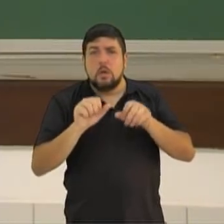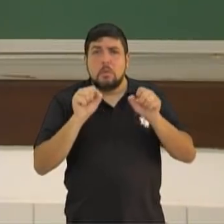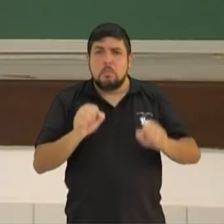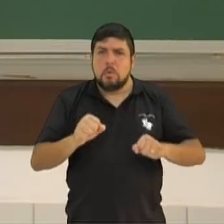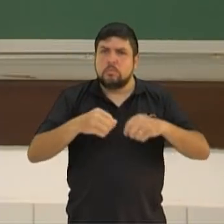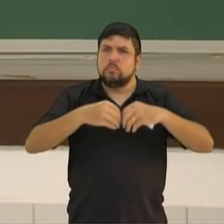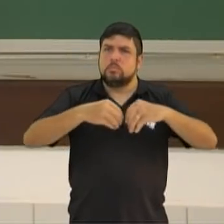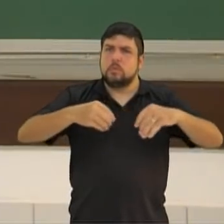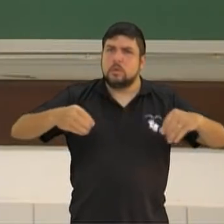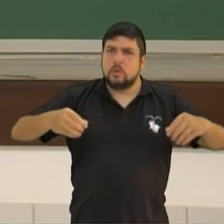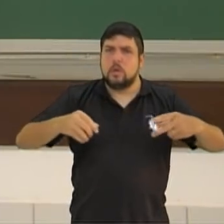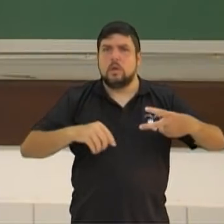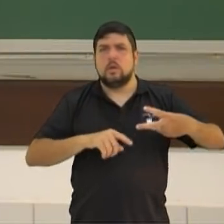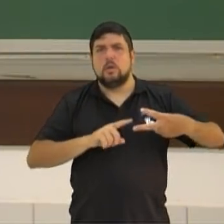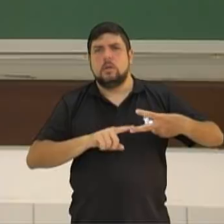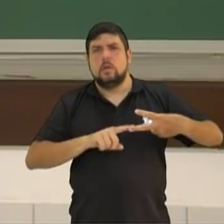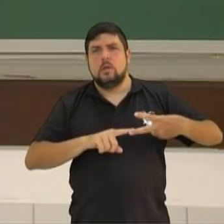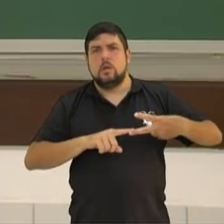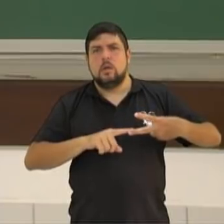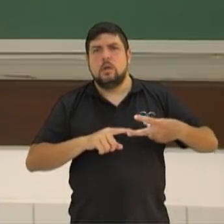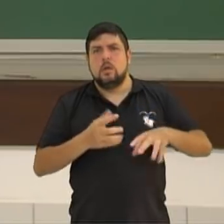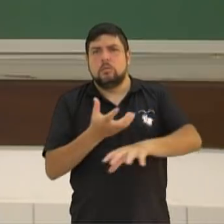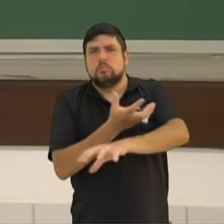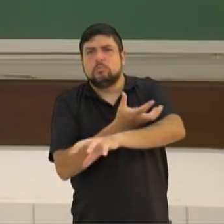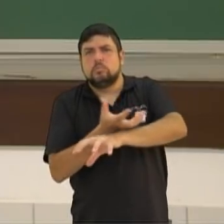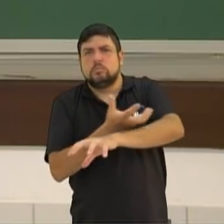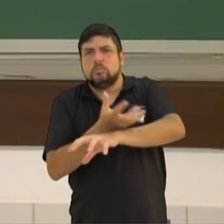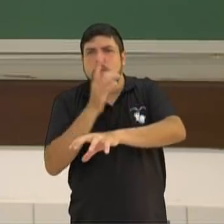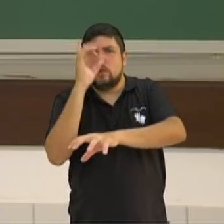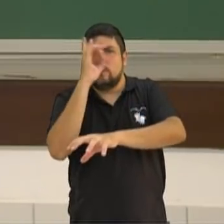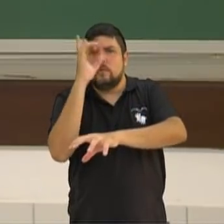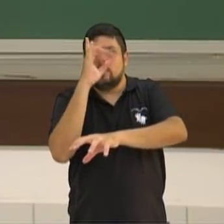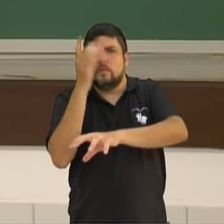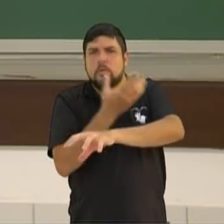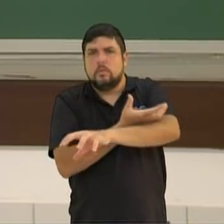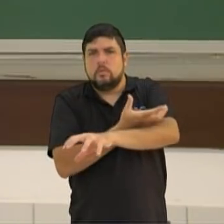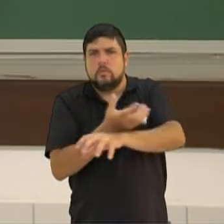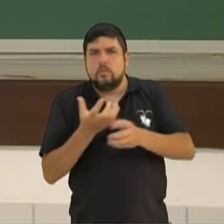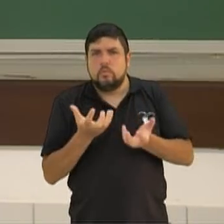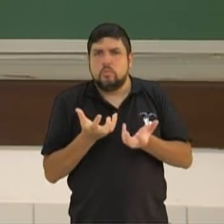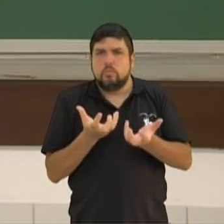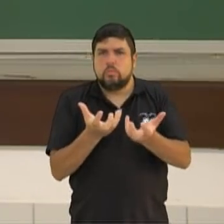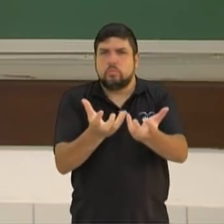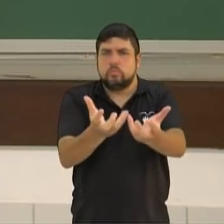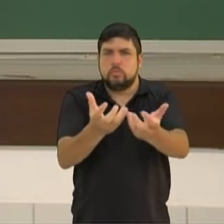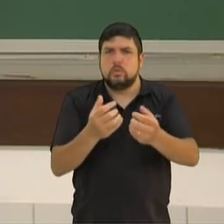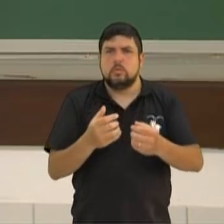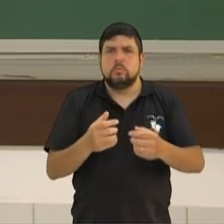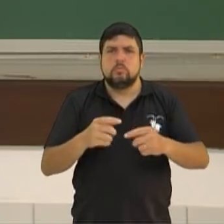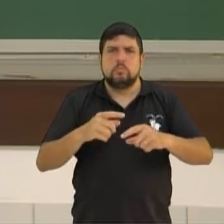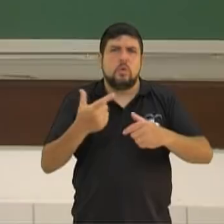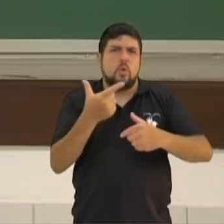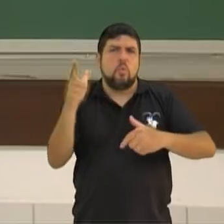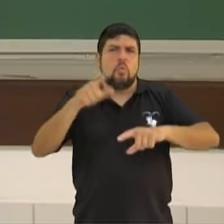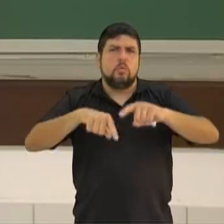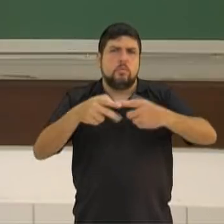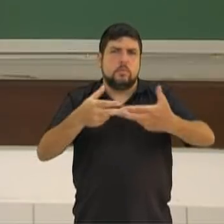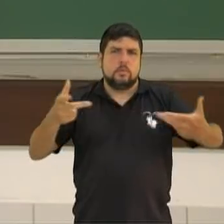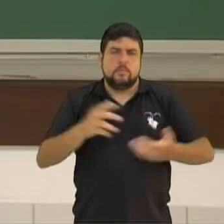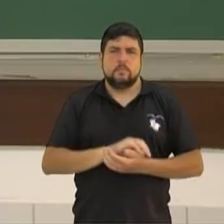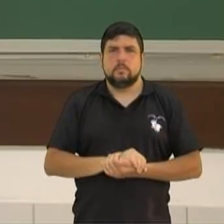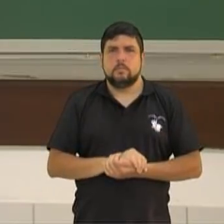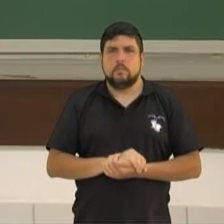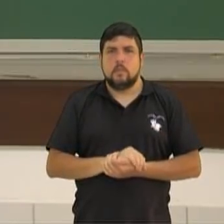terra, pode ser de grama ou pode ser até uma pista, né, de algum material sintético, por exemplo. E nessa